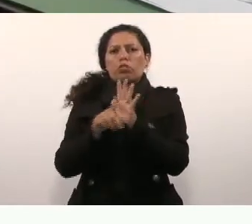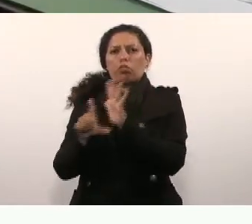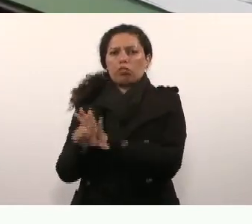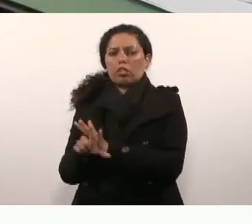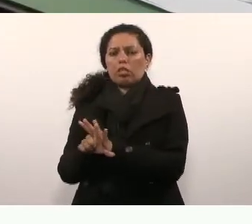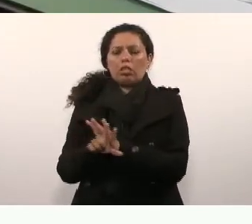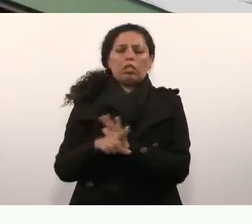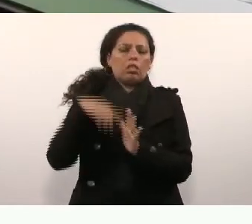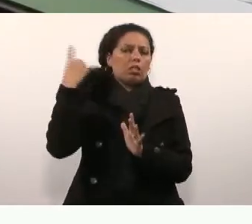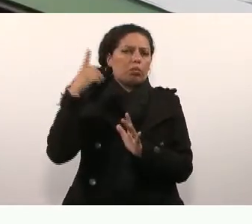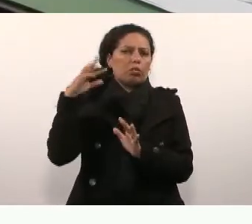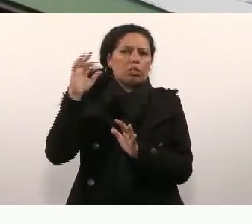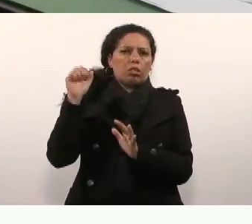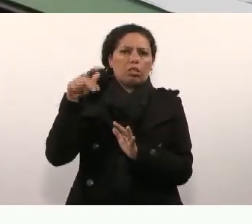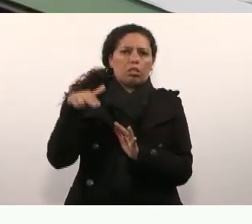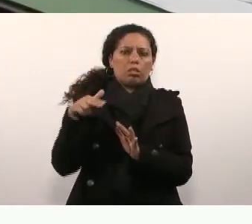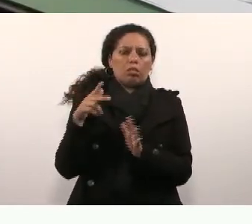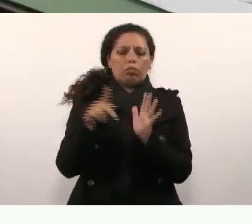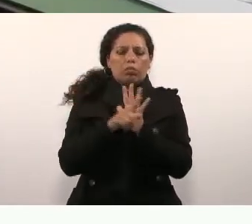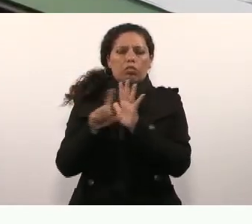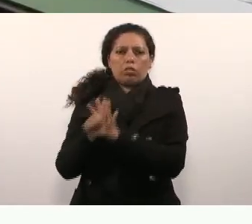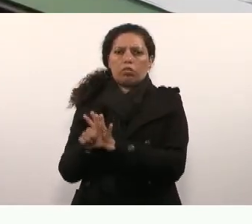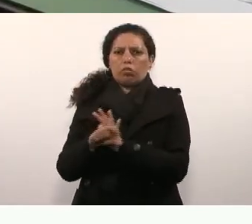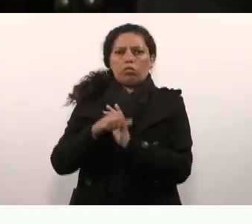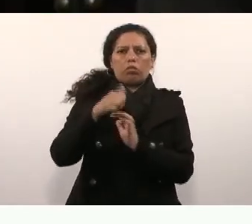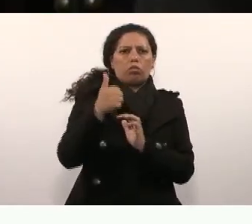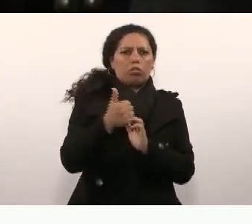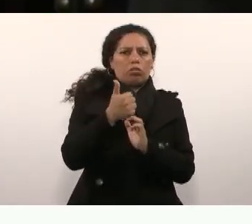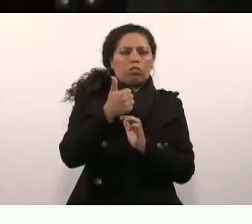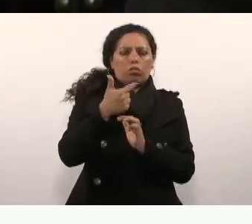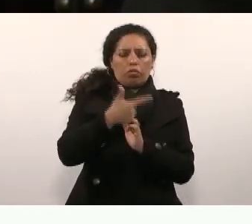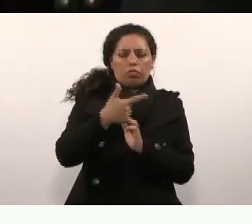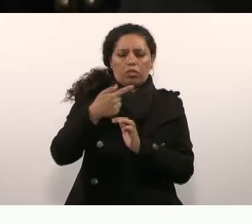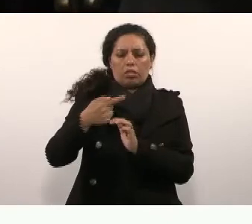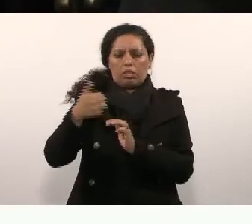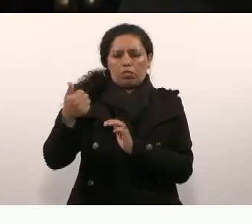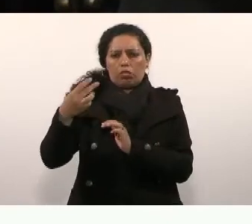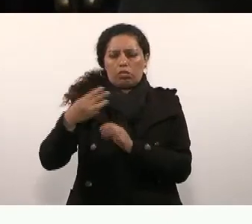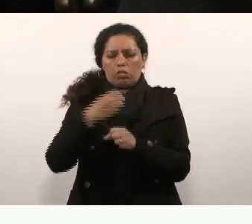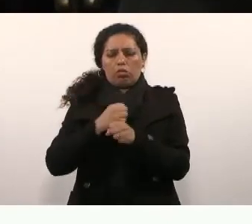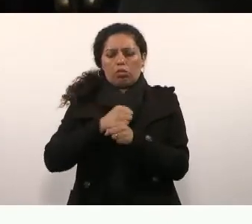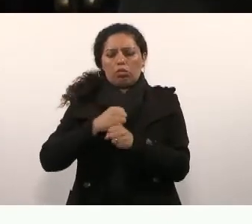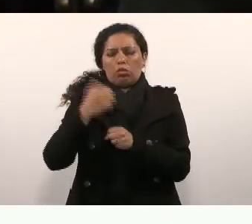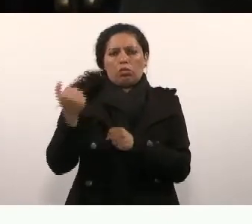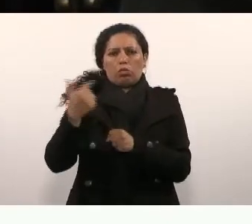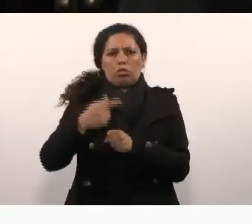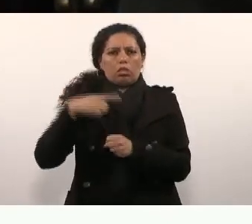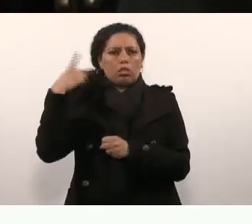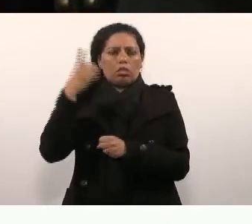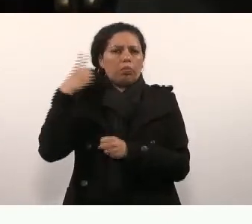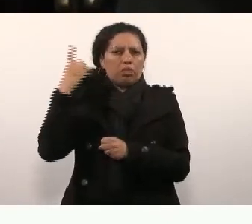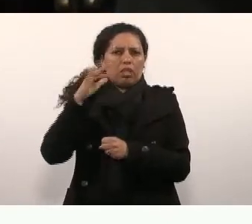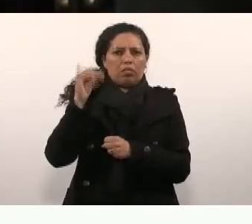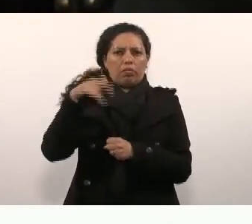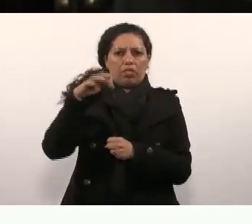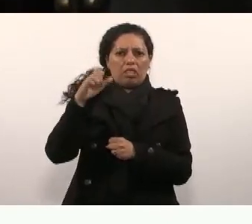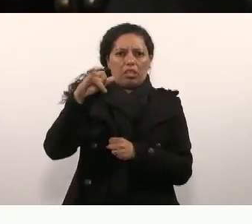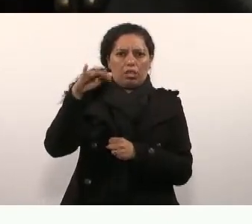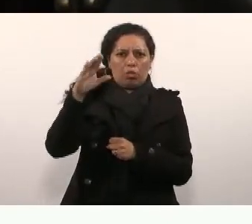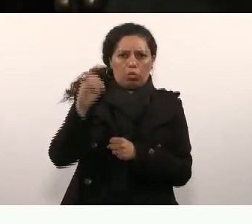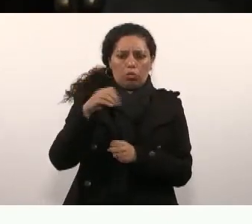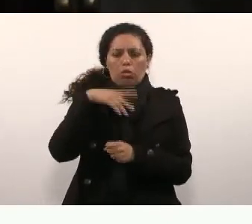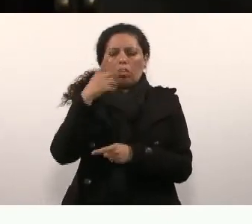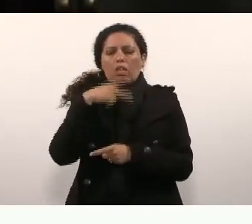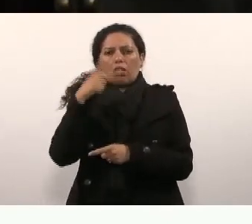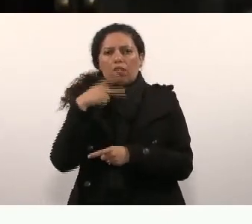deputado Renan Ferreirinha. Projeto de lei número 2713 de 2017, de autoria do deputado Figueiredo, que